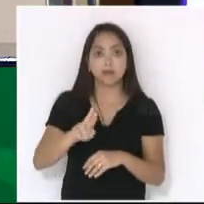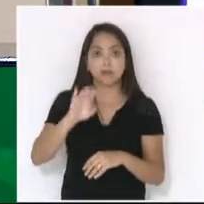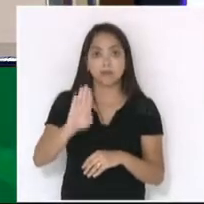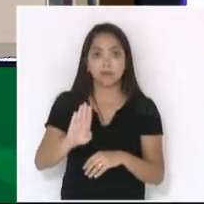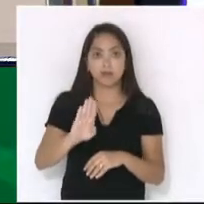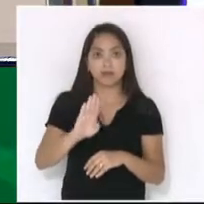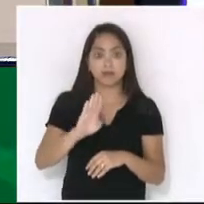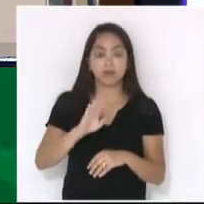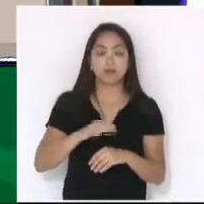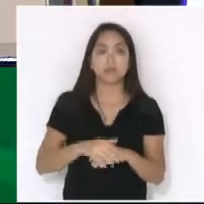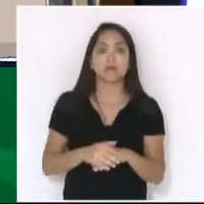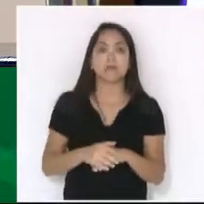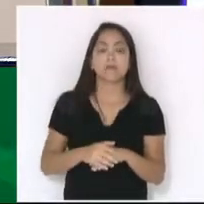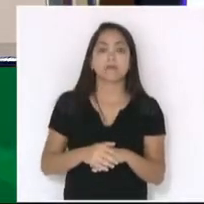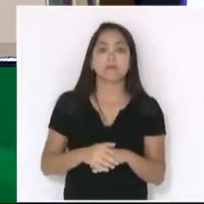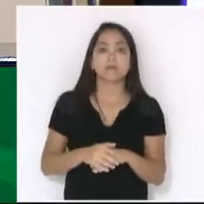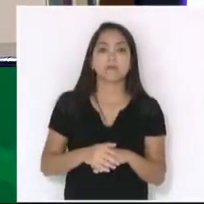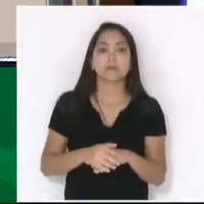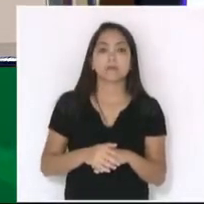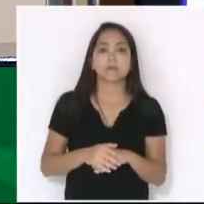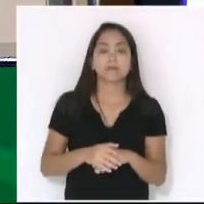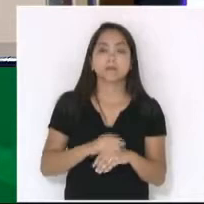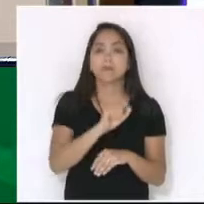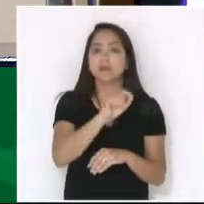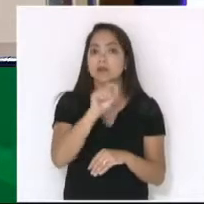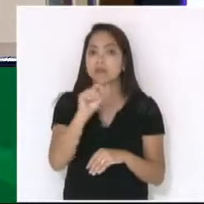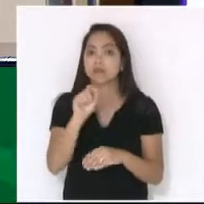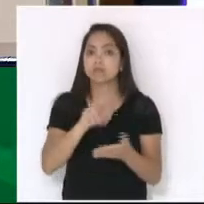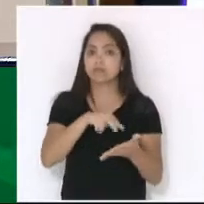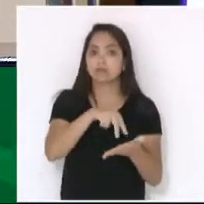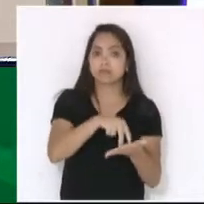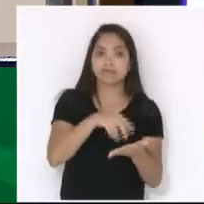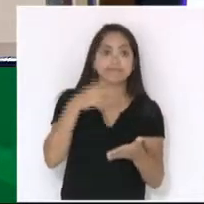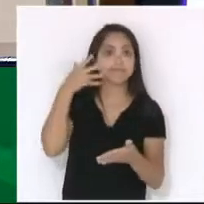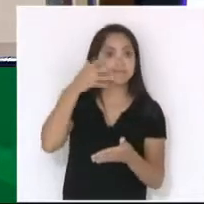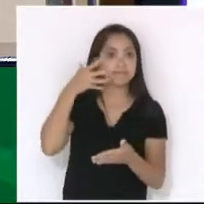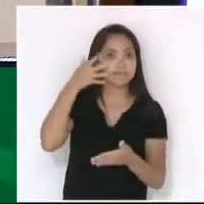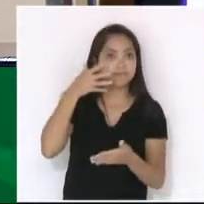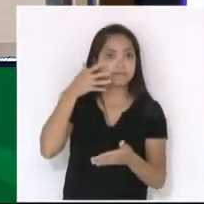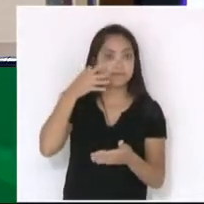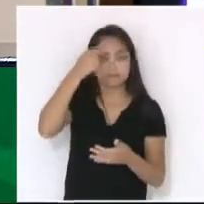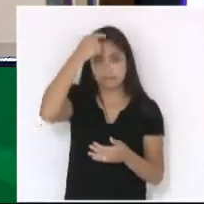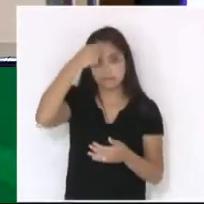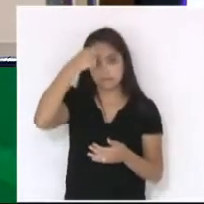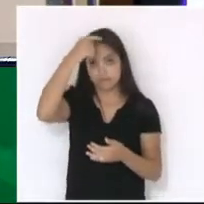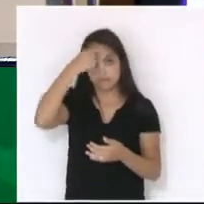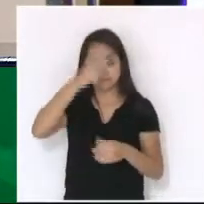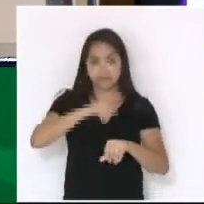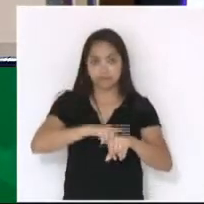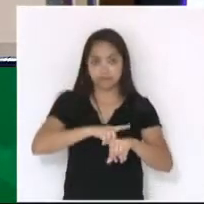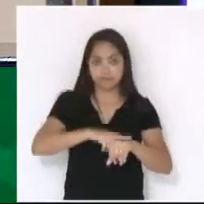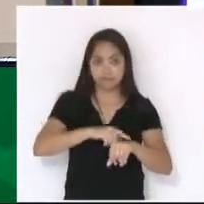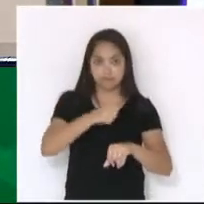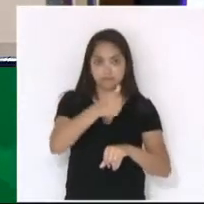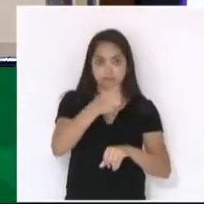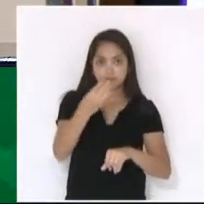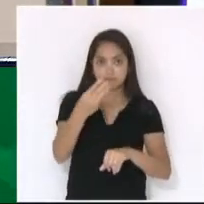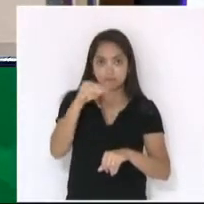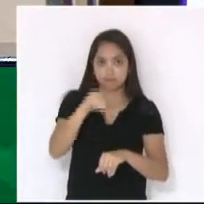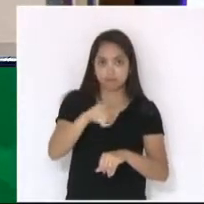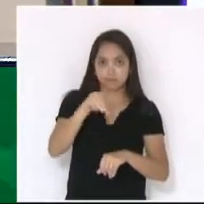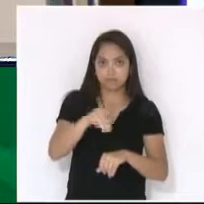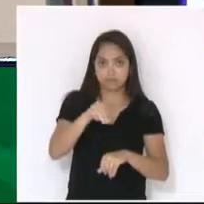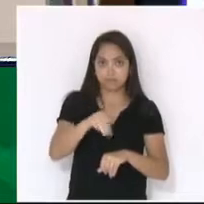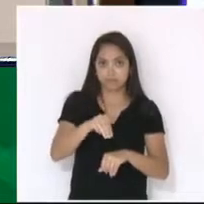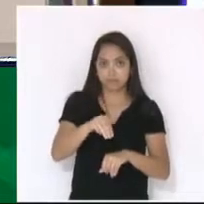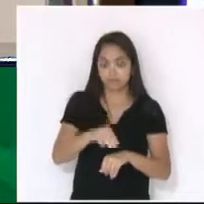PSB e podemos quem vai usar da palavra o senhor Deputado Mauricio eskudlark pelo tempo de até 13 minutos